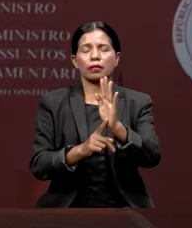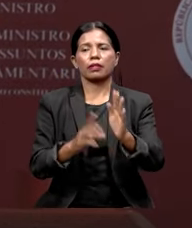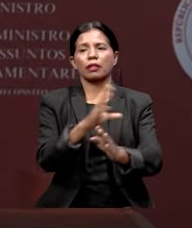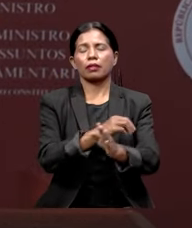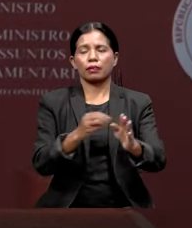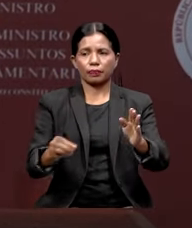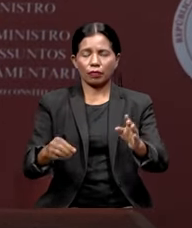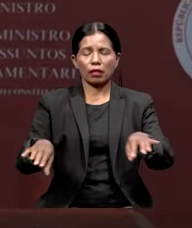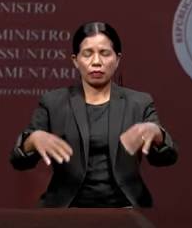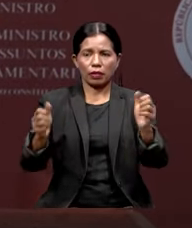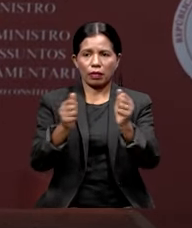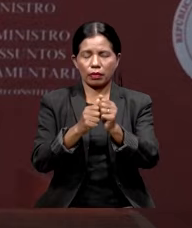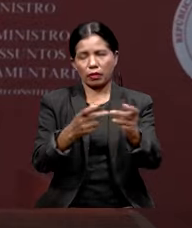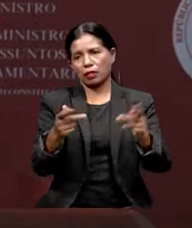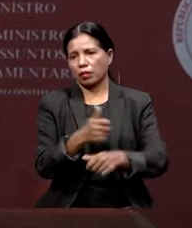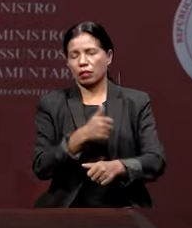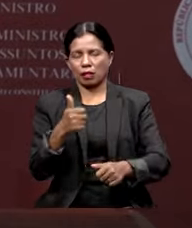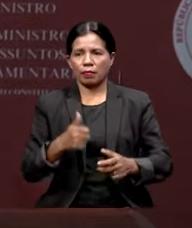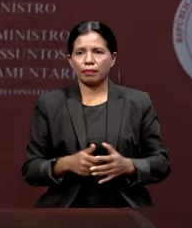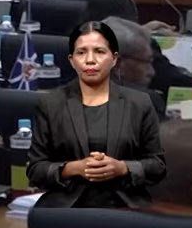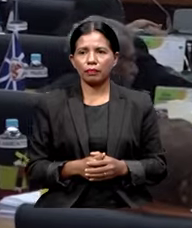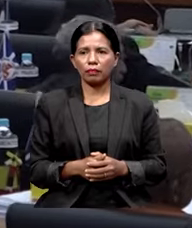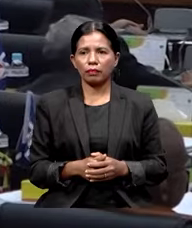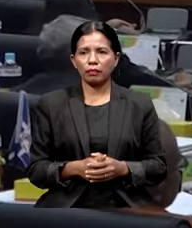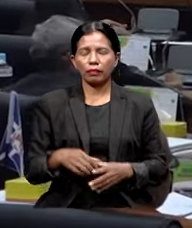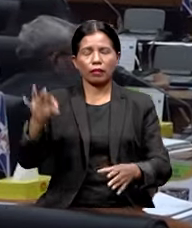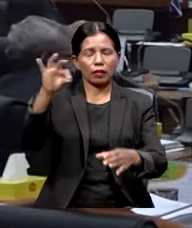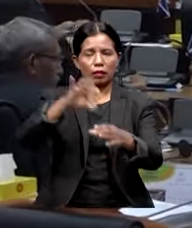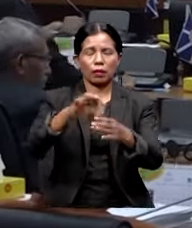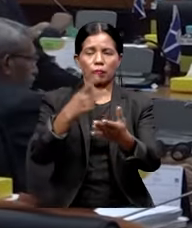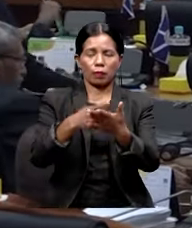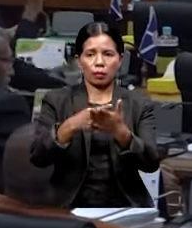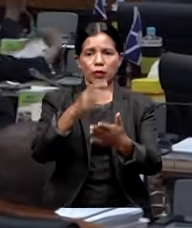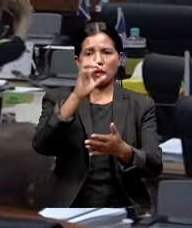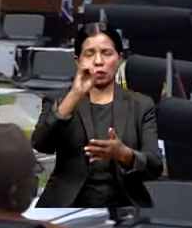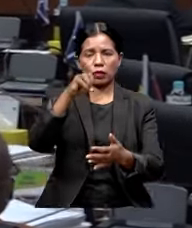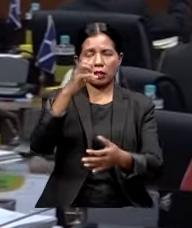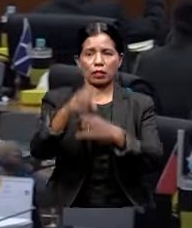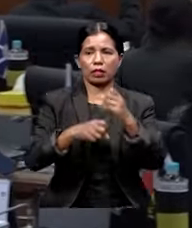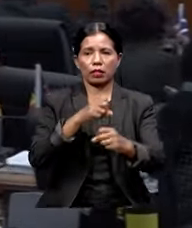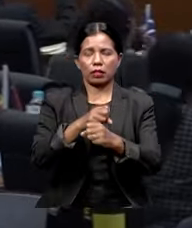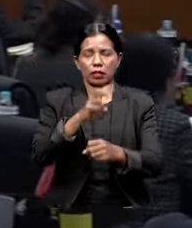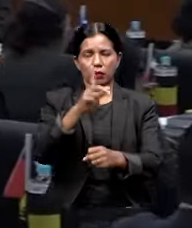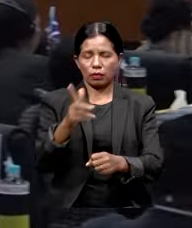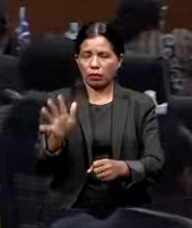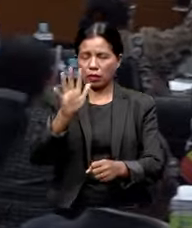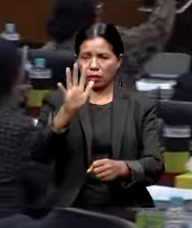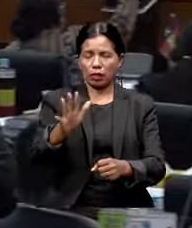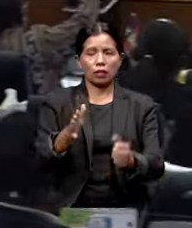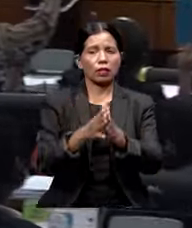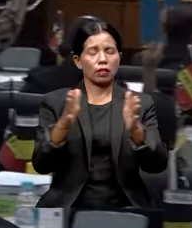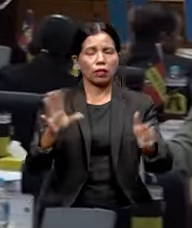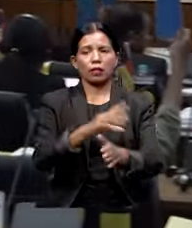no reforça tan verba selo. Relembra que até que a votação da proposta orçamento geral está rutina em Rua Ronulo Recim Lima e a fase